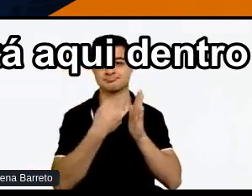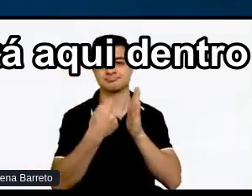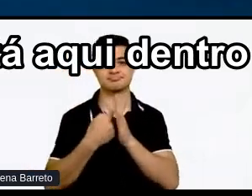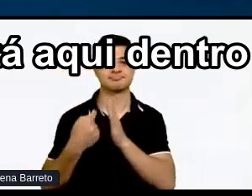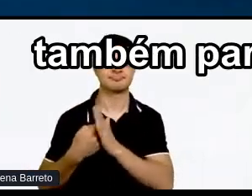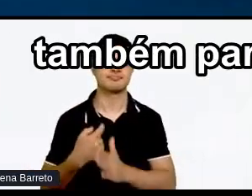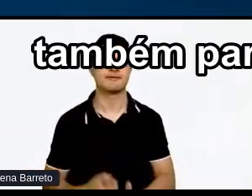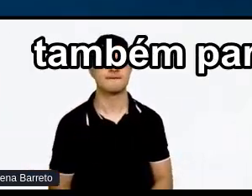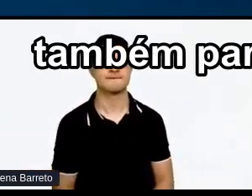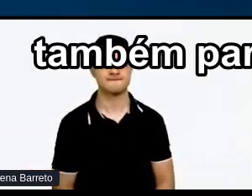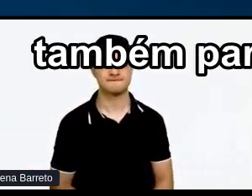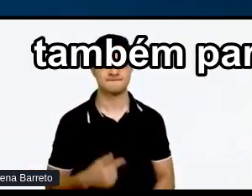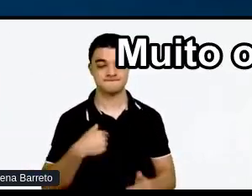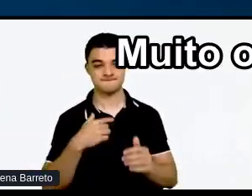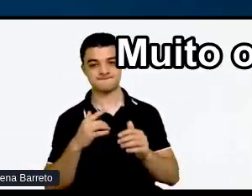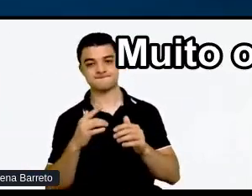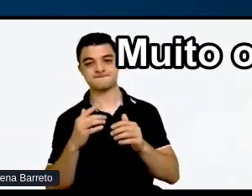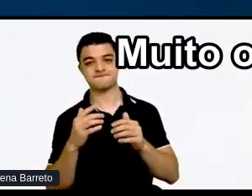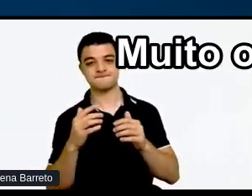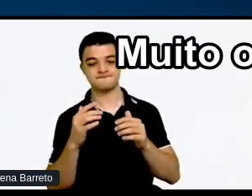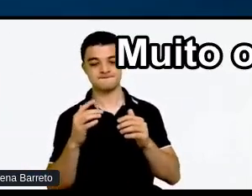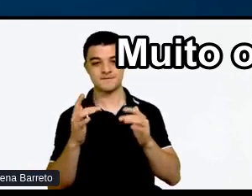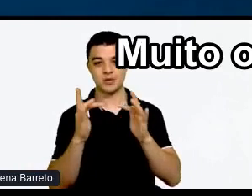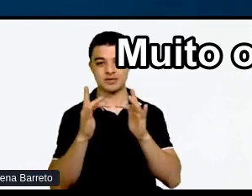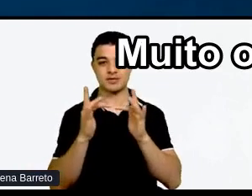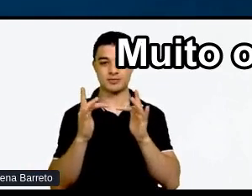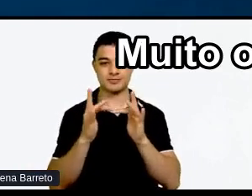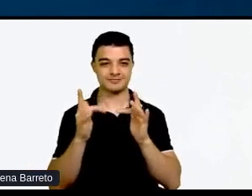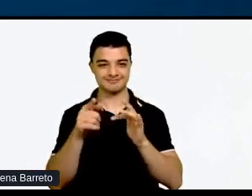dentro dos meus contatos também para perguntas. Muito obrigada.